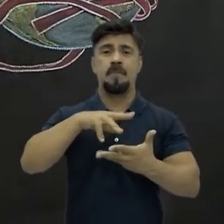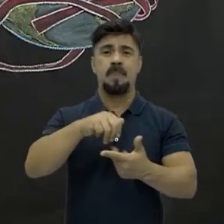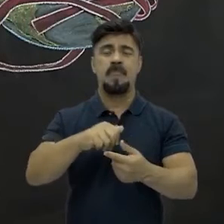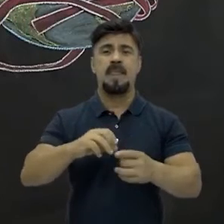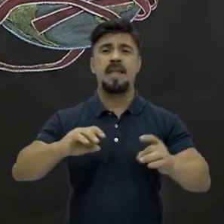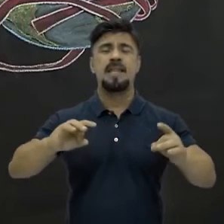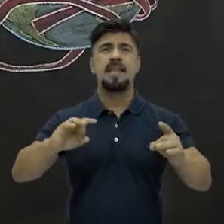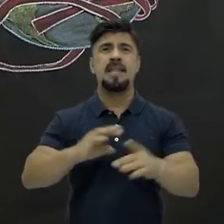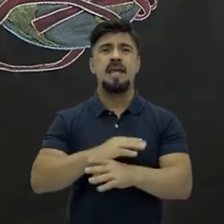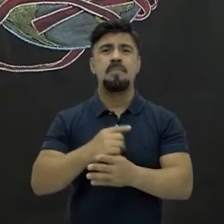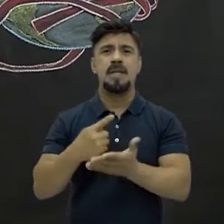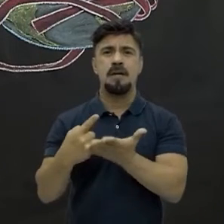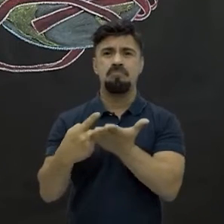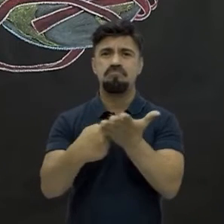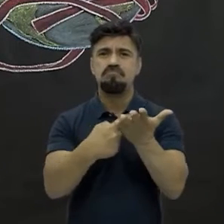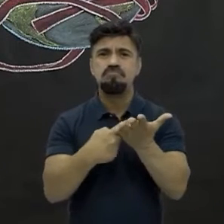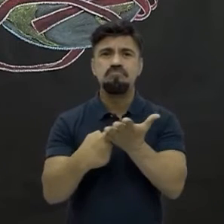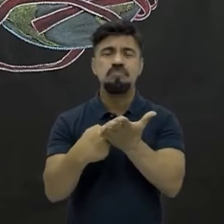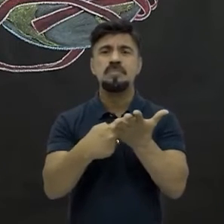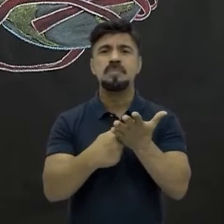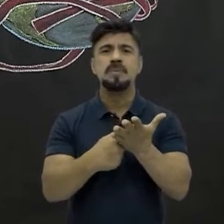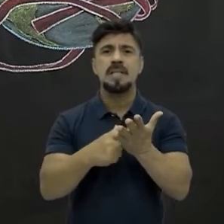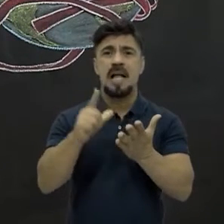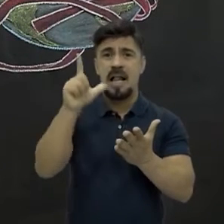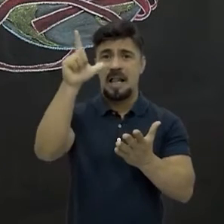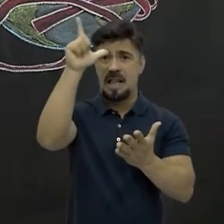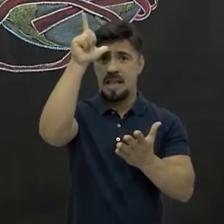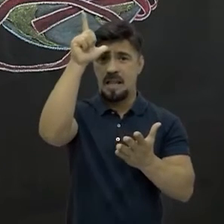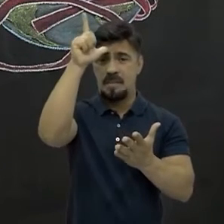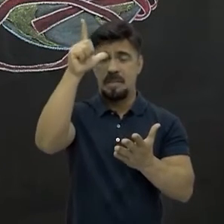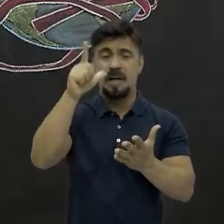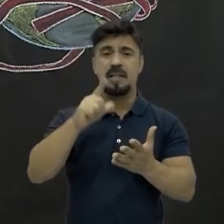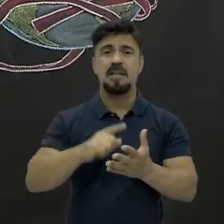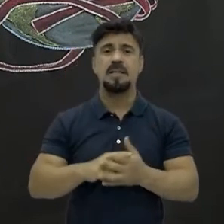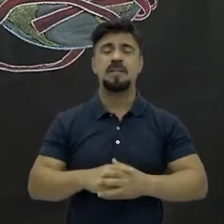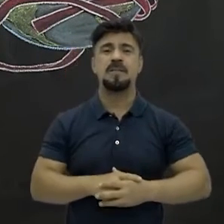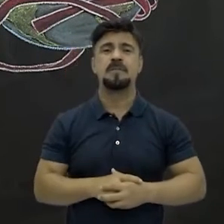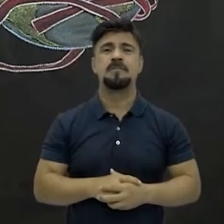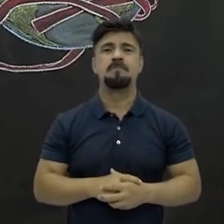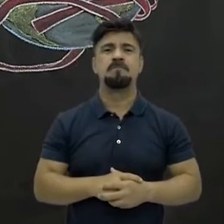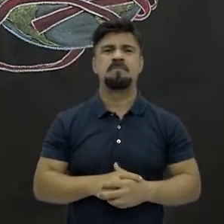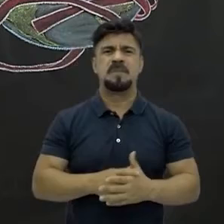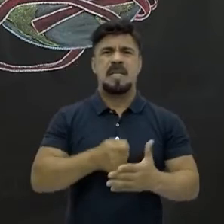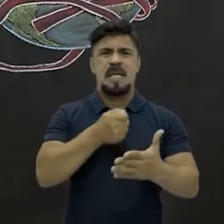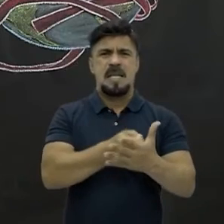com um tratado impondo à Alemanha, principalmente, duras